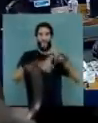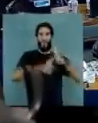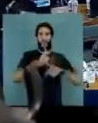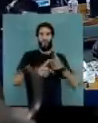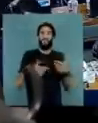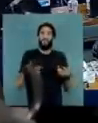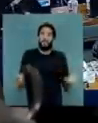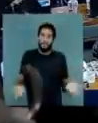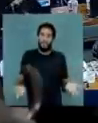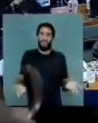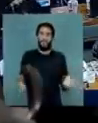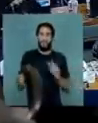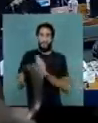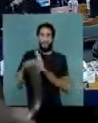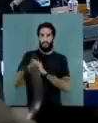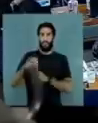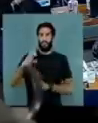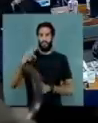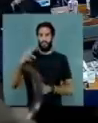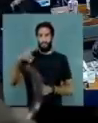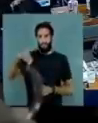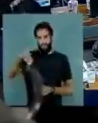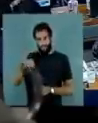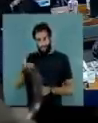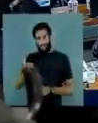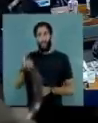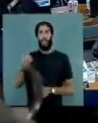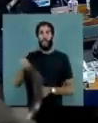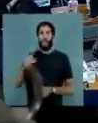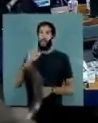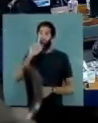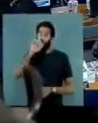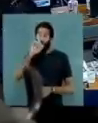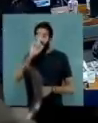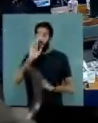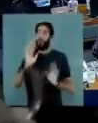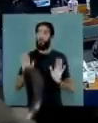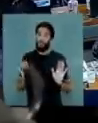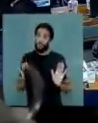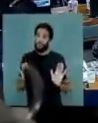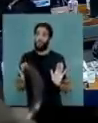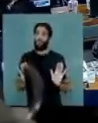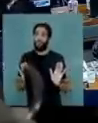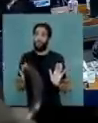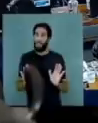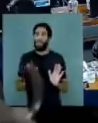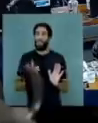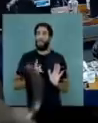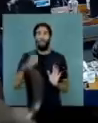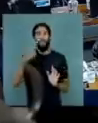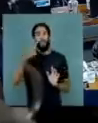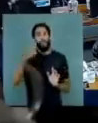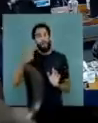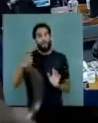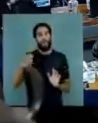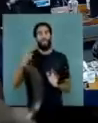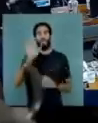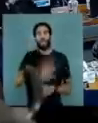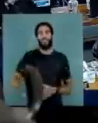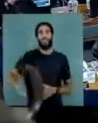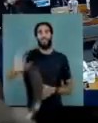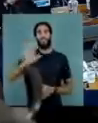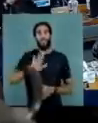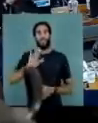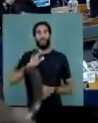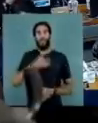legitimidade da cpmi será colocado em cheque em Franco prejuízo ao interesse público Nacional na